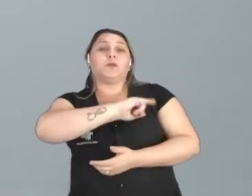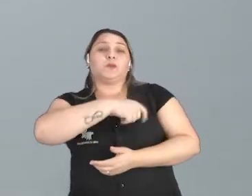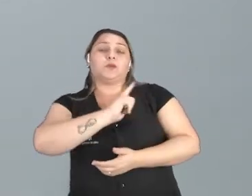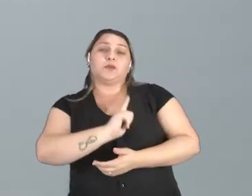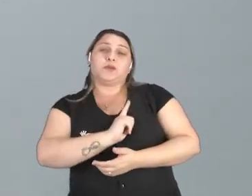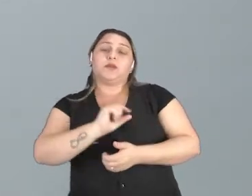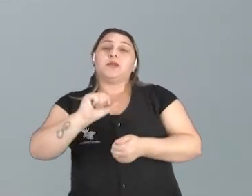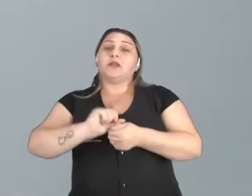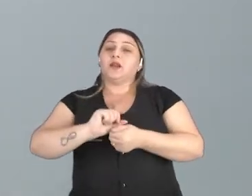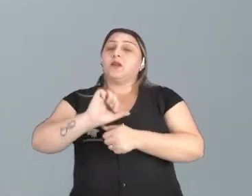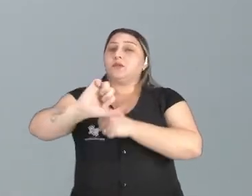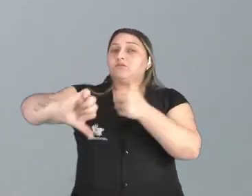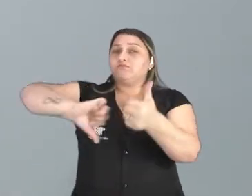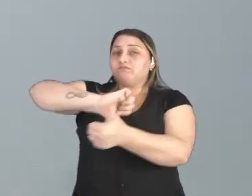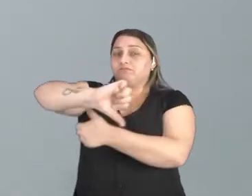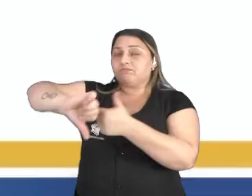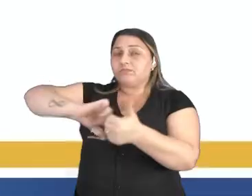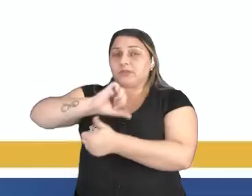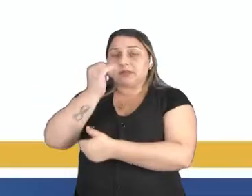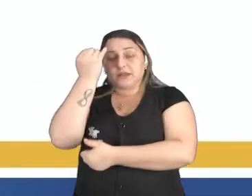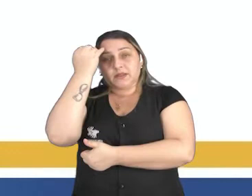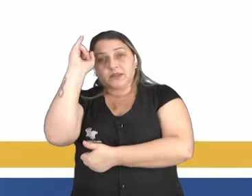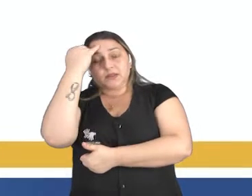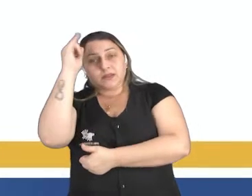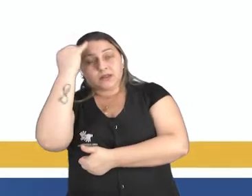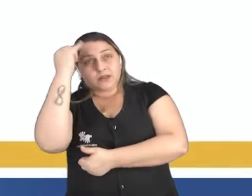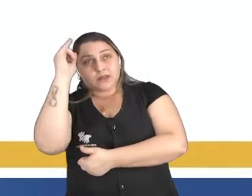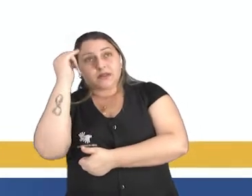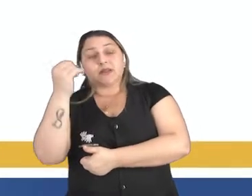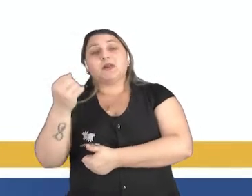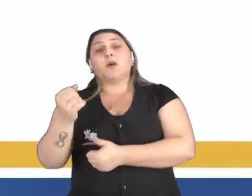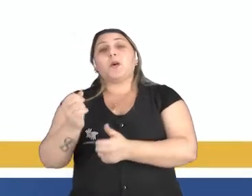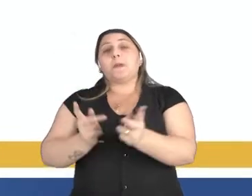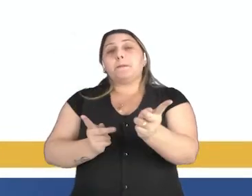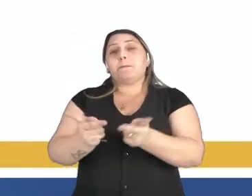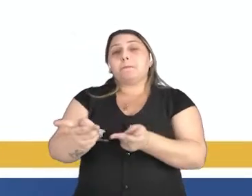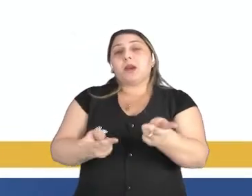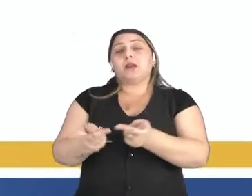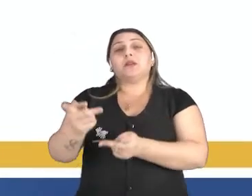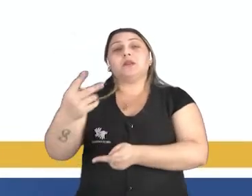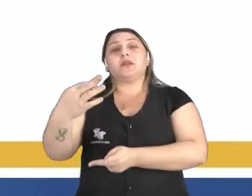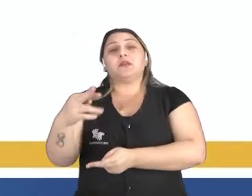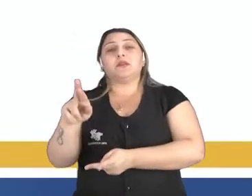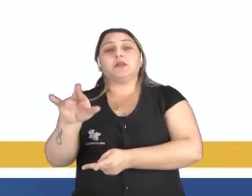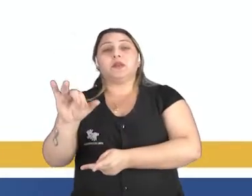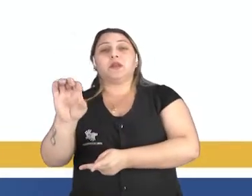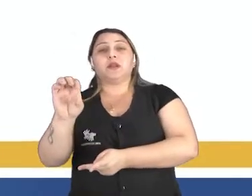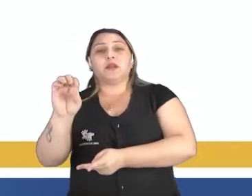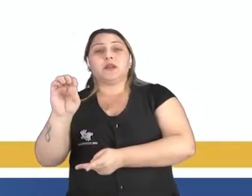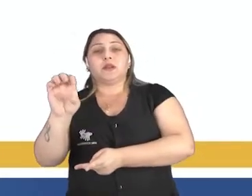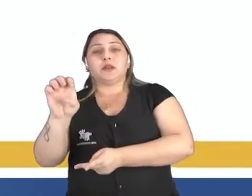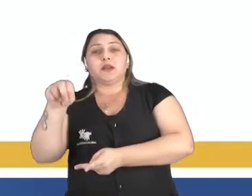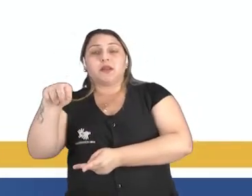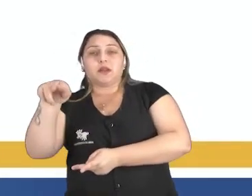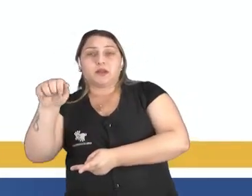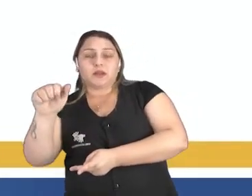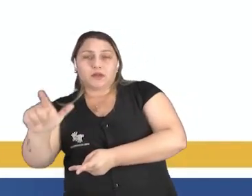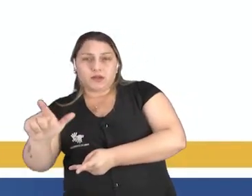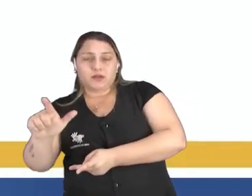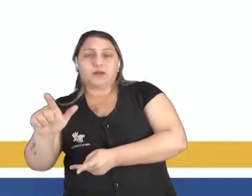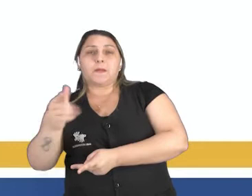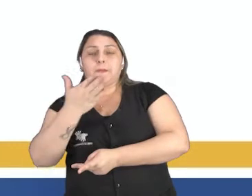algumas reformas, né? Ele cria aí o plano trienal, né? Que ele vai dizendo, ele vai vir com a iniciativa